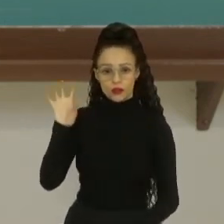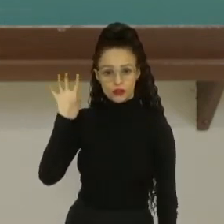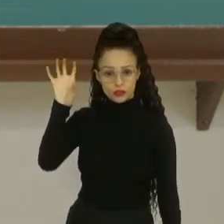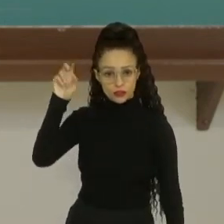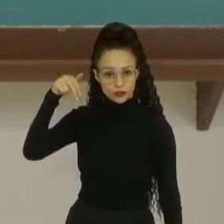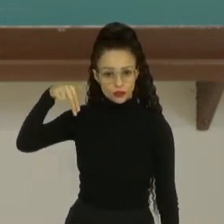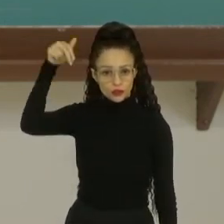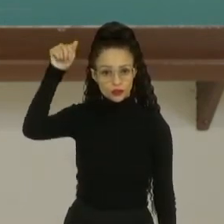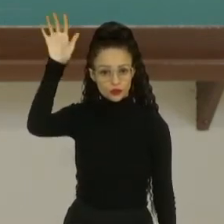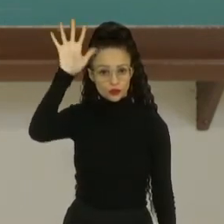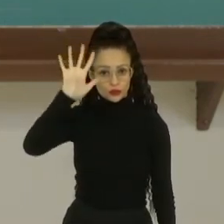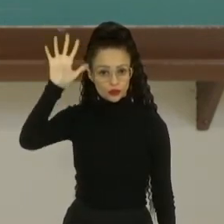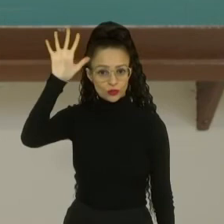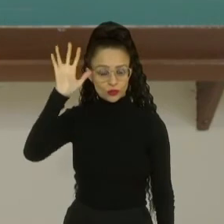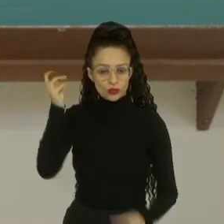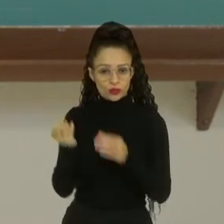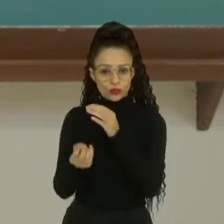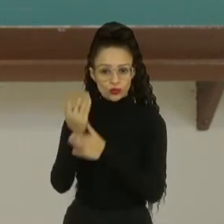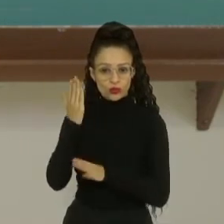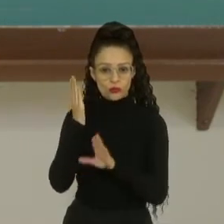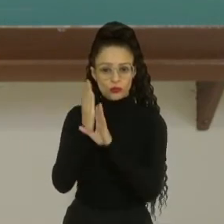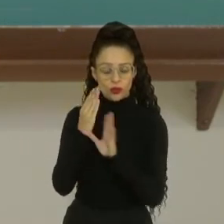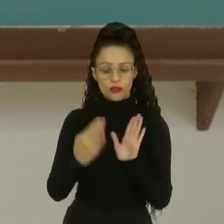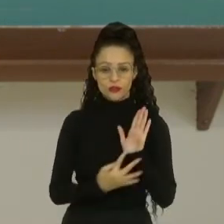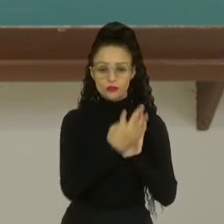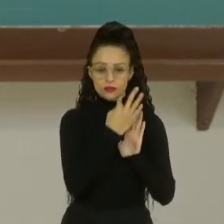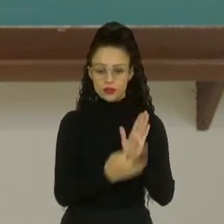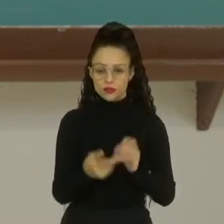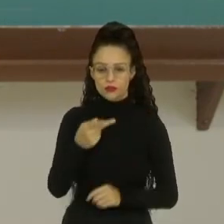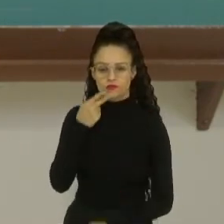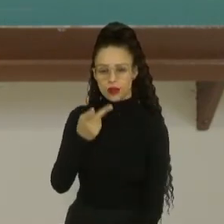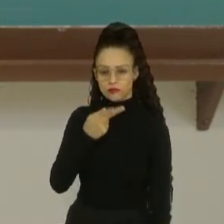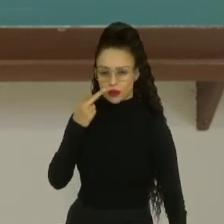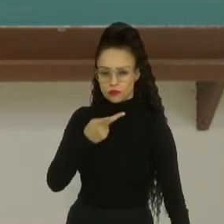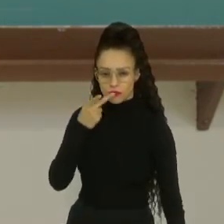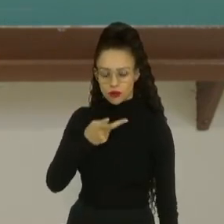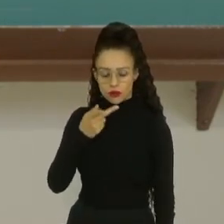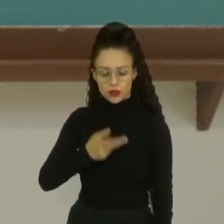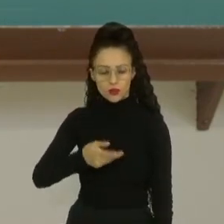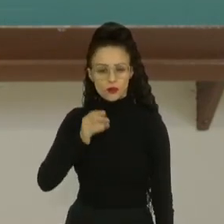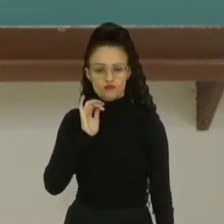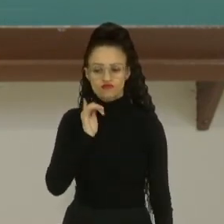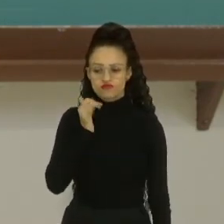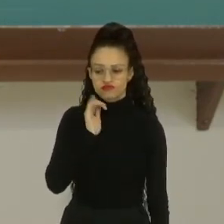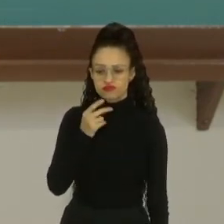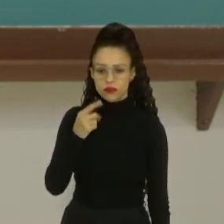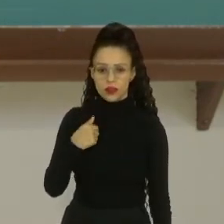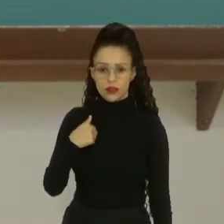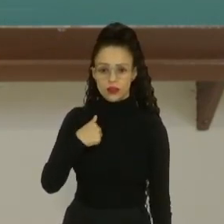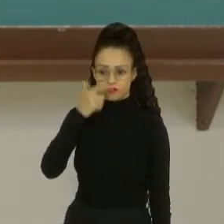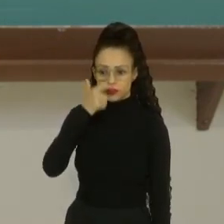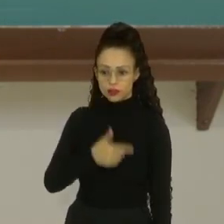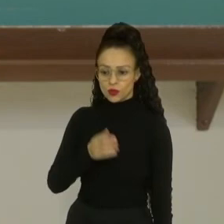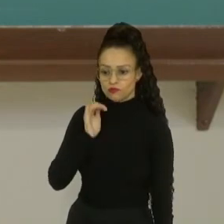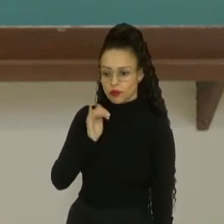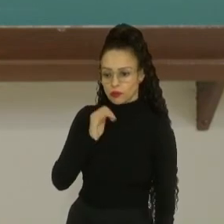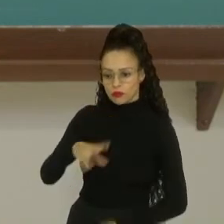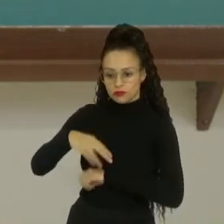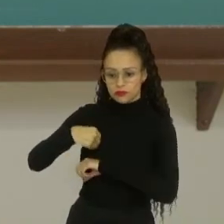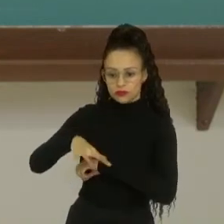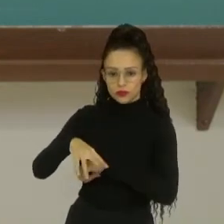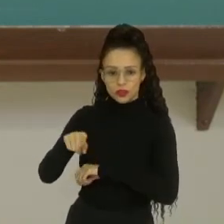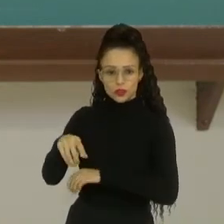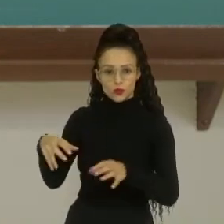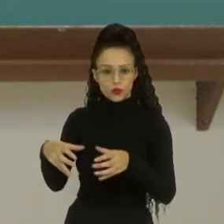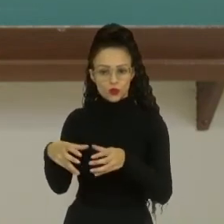ele surge do oral, né, do texto oral, então ele era apenas contado de uma pessoa para outra, havia ali os